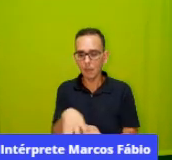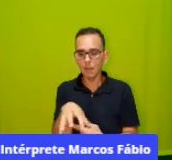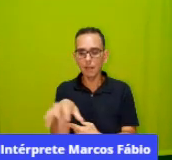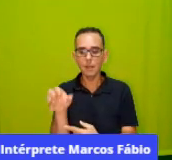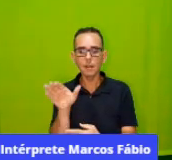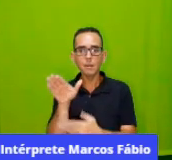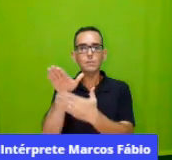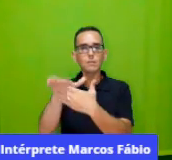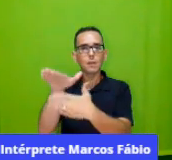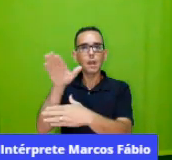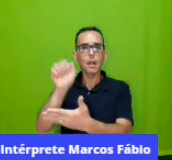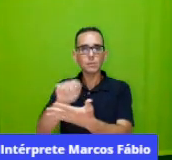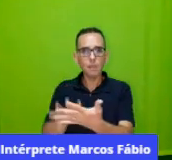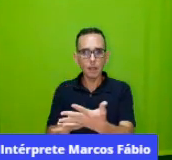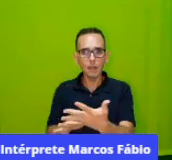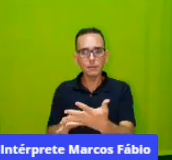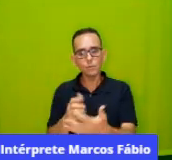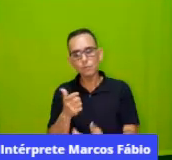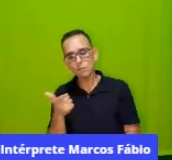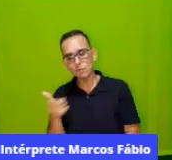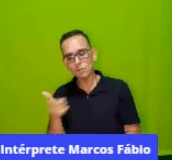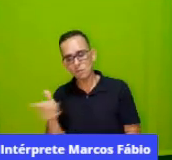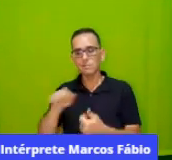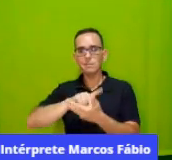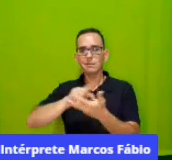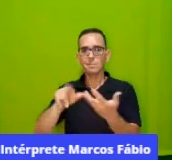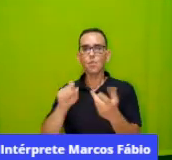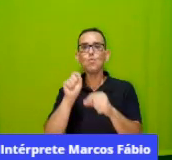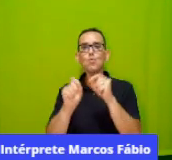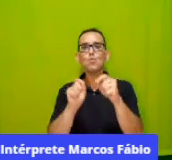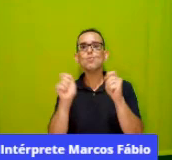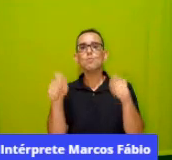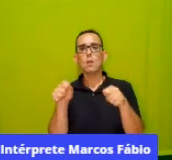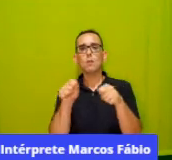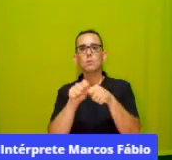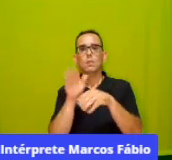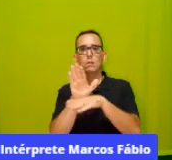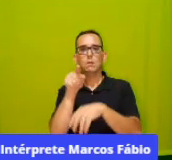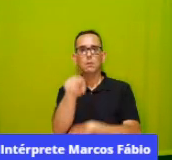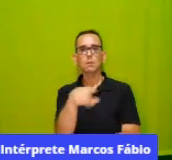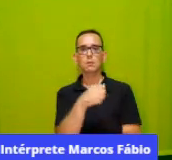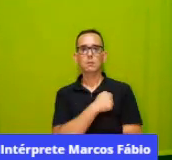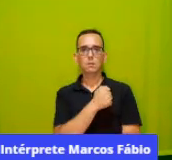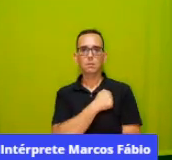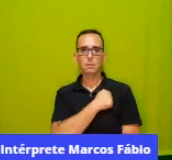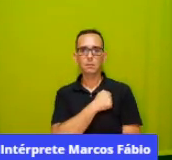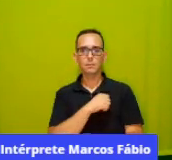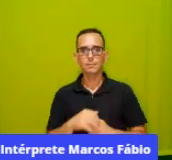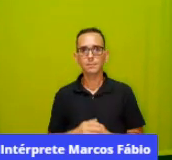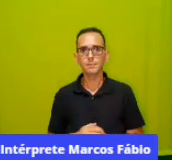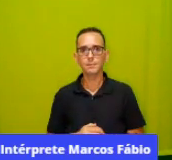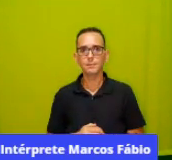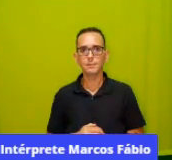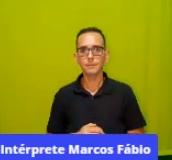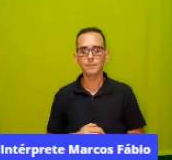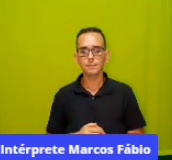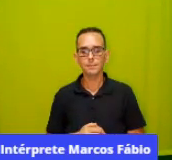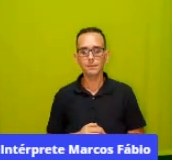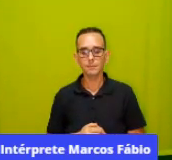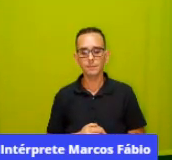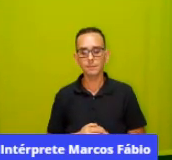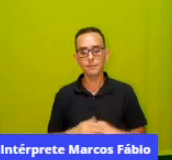consegue esperar passar e a gente retomar essa atividade. Tanto essa como no mouse, o que você estiver trabalhando com esse